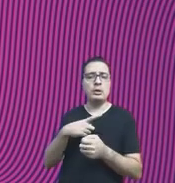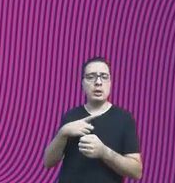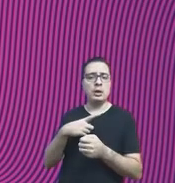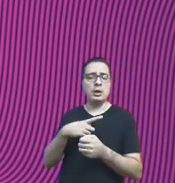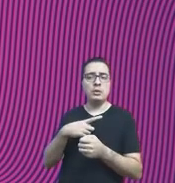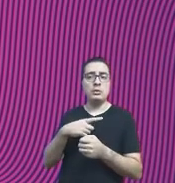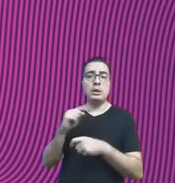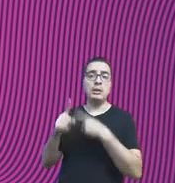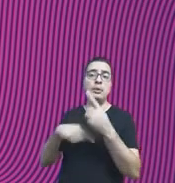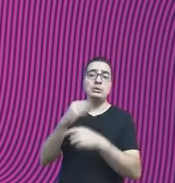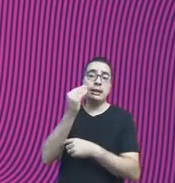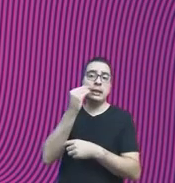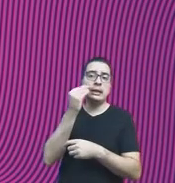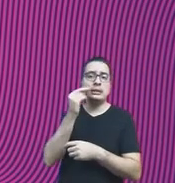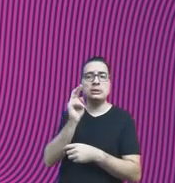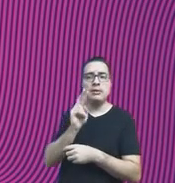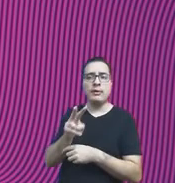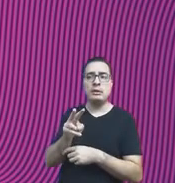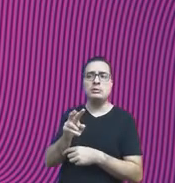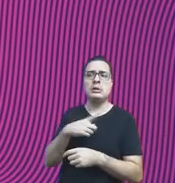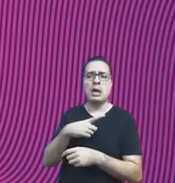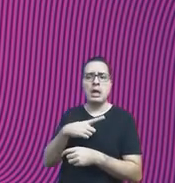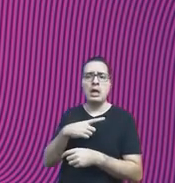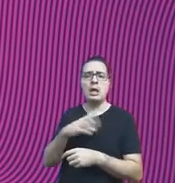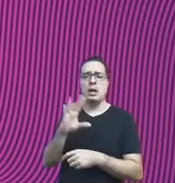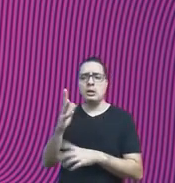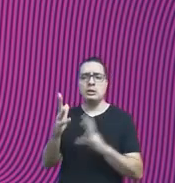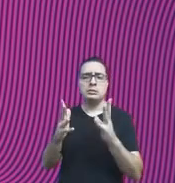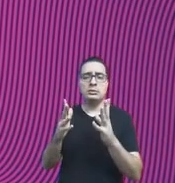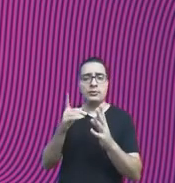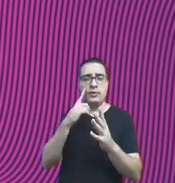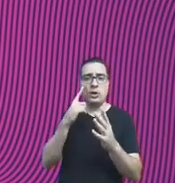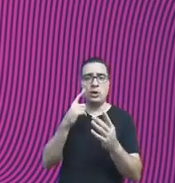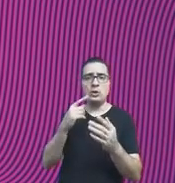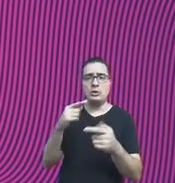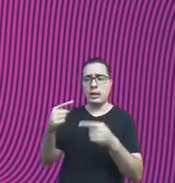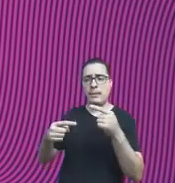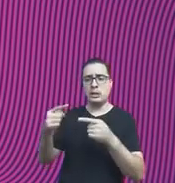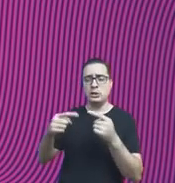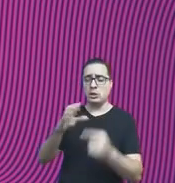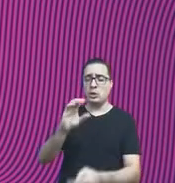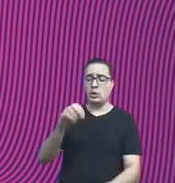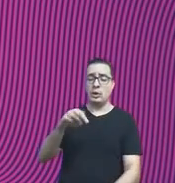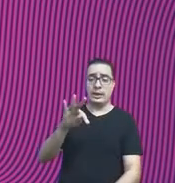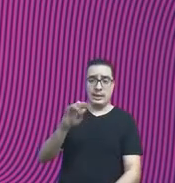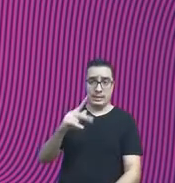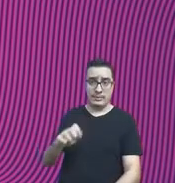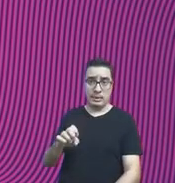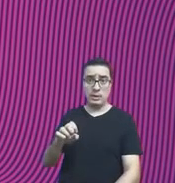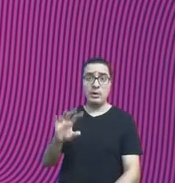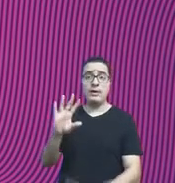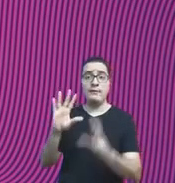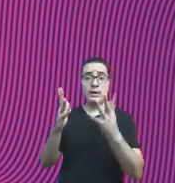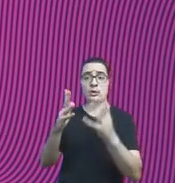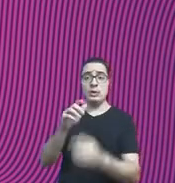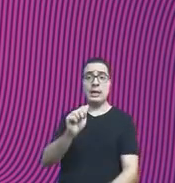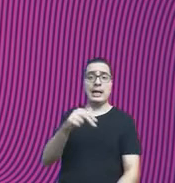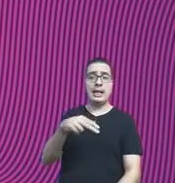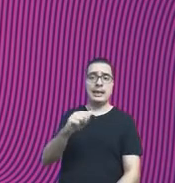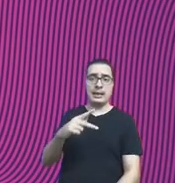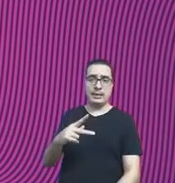que eu vejo se consolidar. E eu vi até o debate sobre essa tendência no CONAP recentemente, o evento da ANAP conduzida pelo